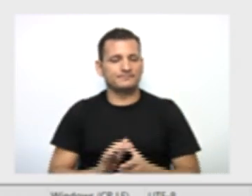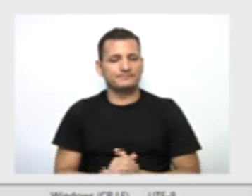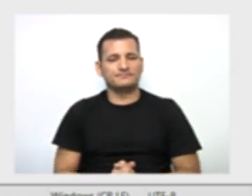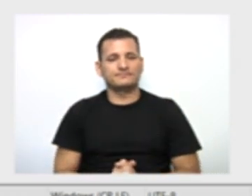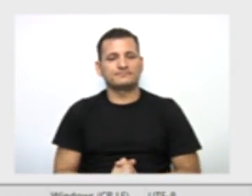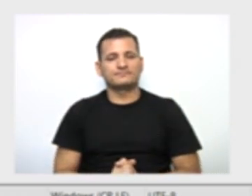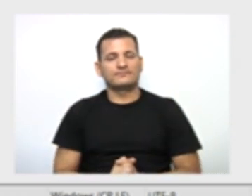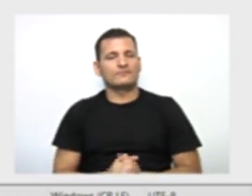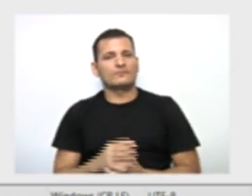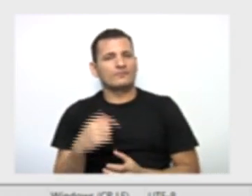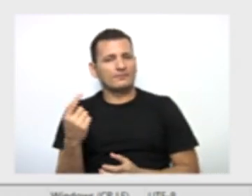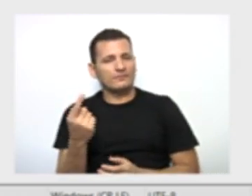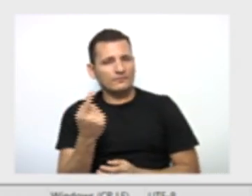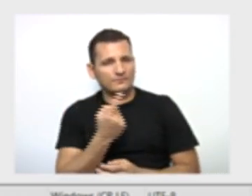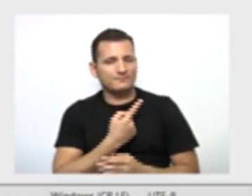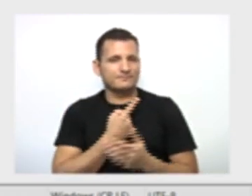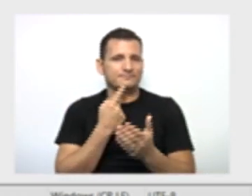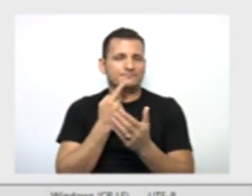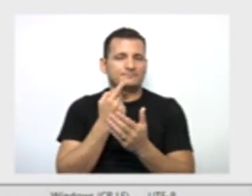aprendendo